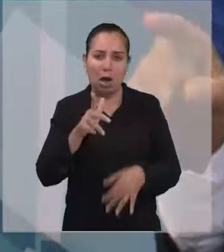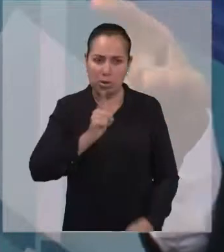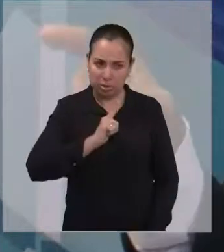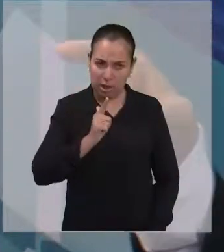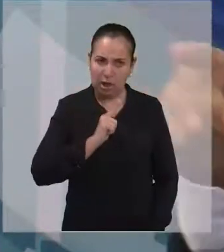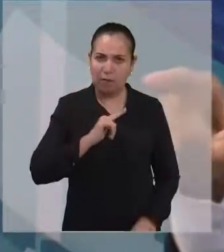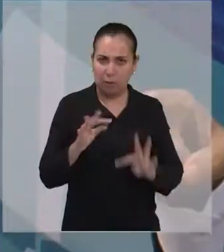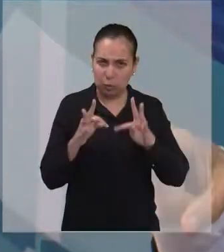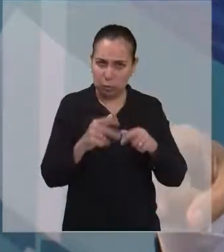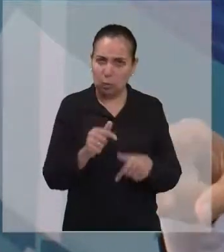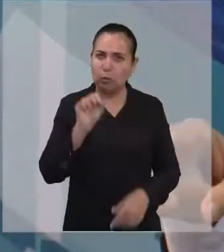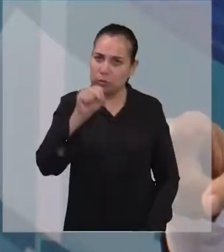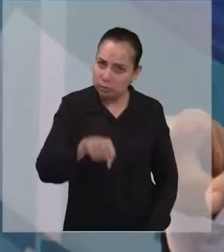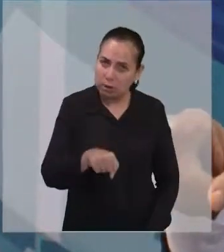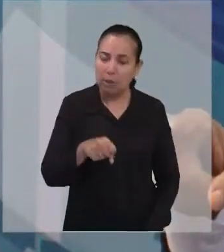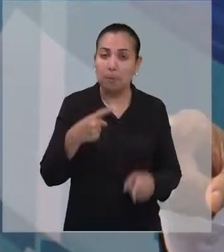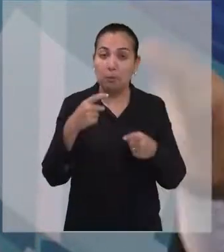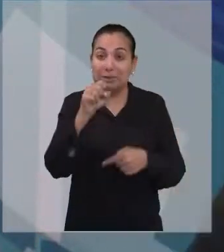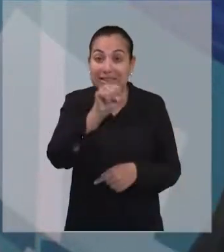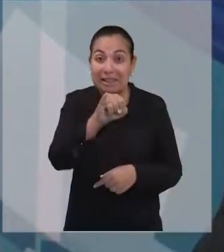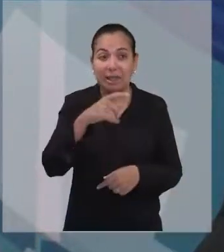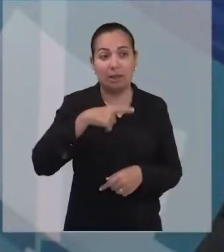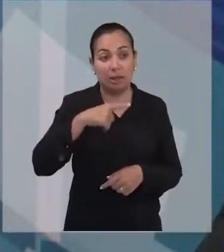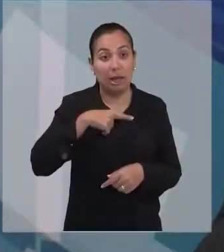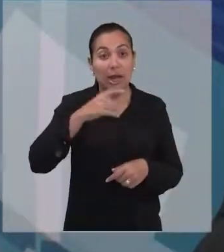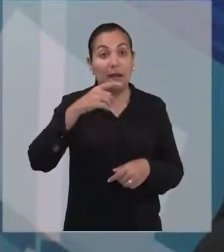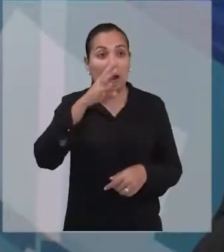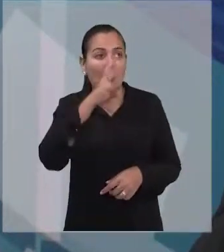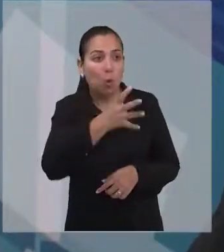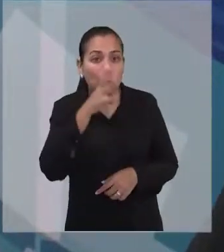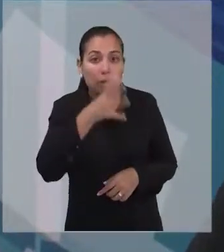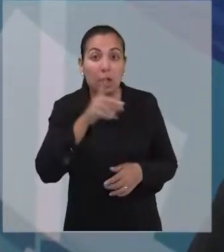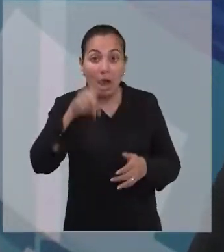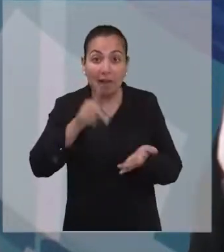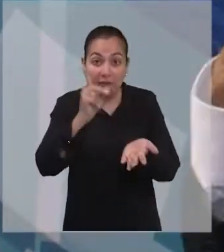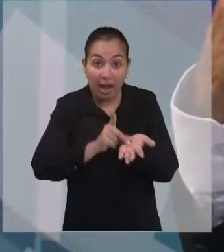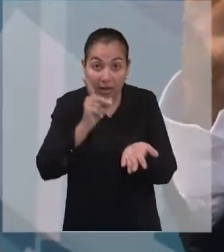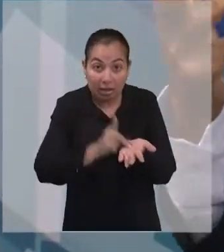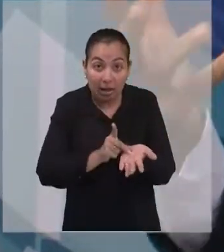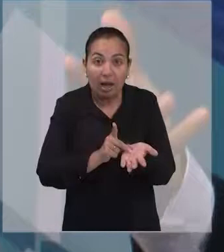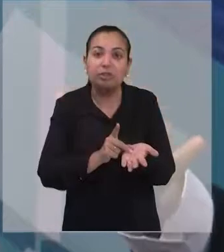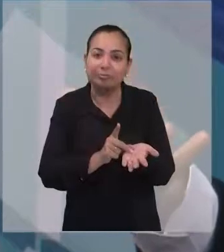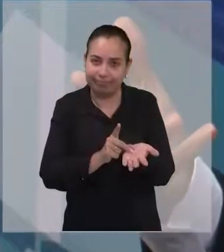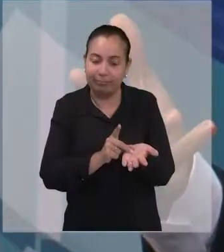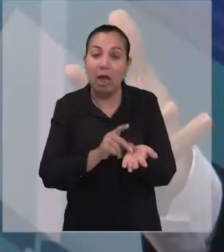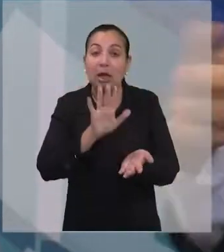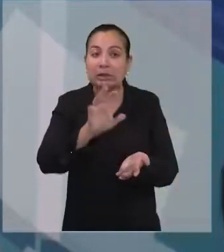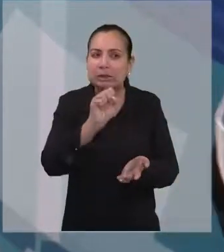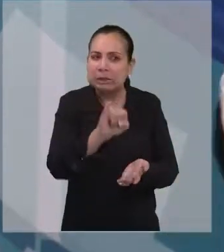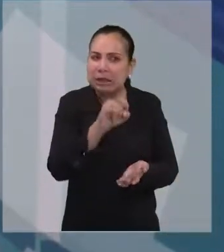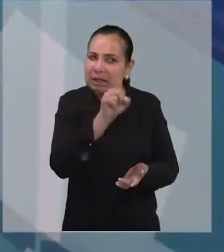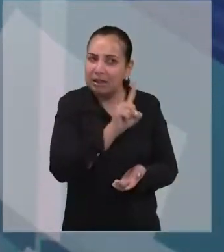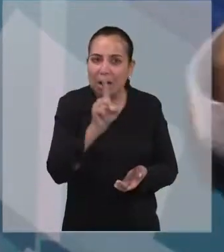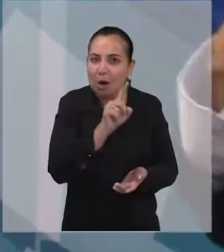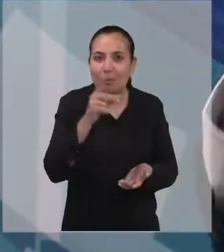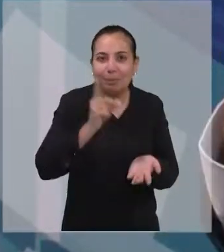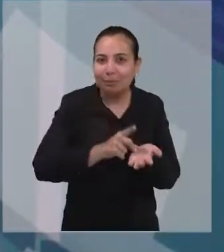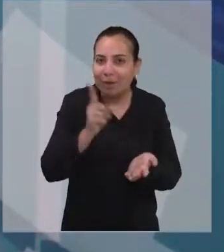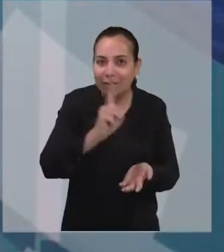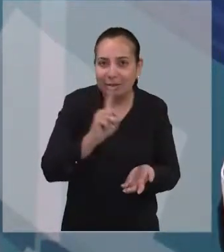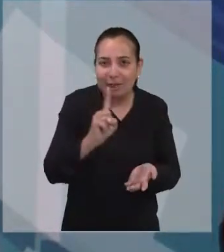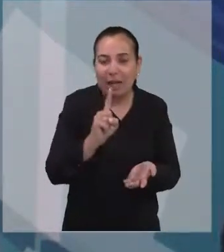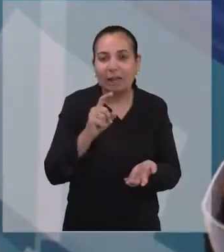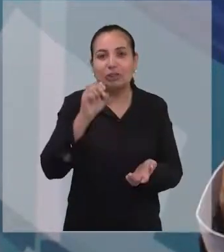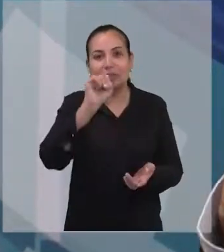essas acusações forem verdadeiras. Se não forem, se não houve tutela do Ministério Público, mas houve conversas